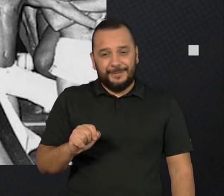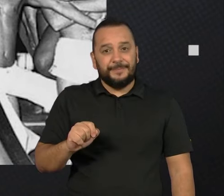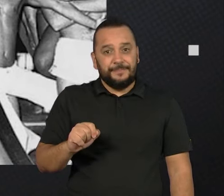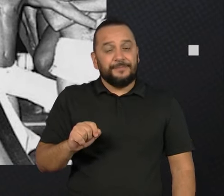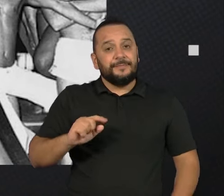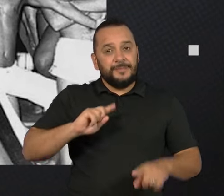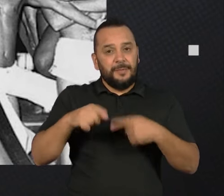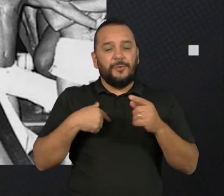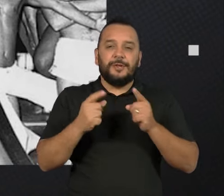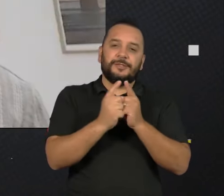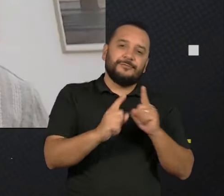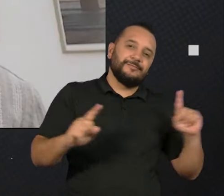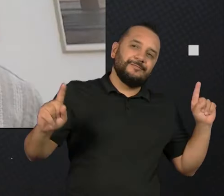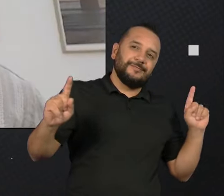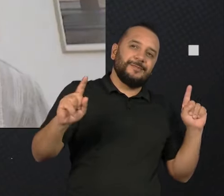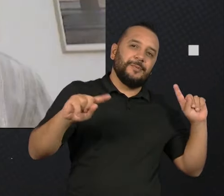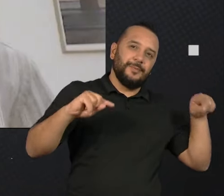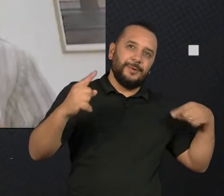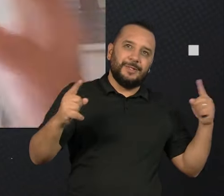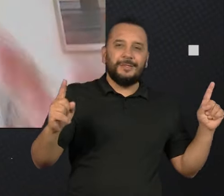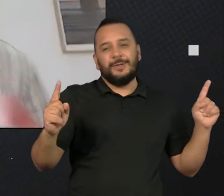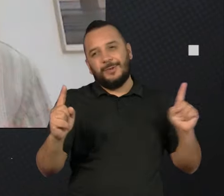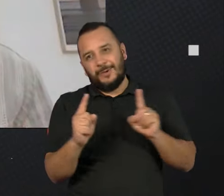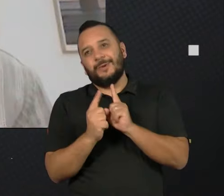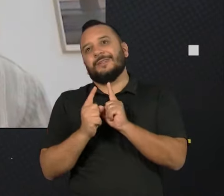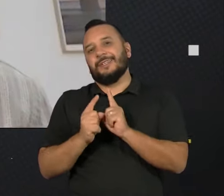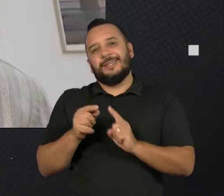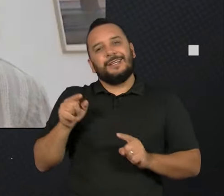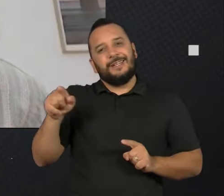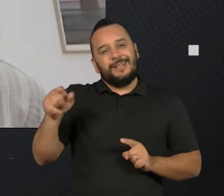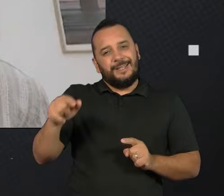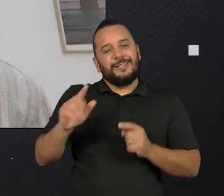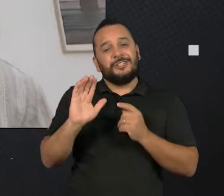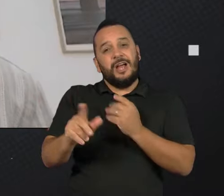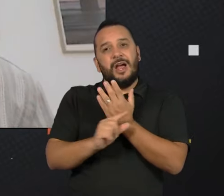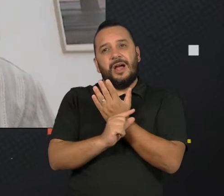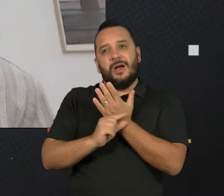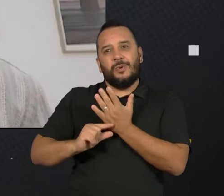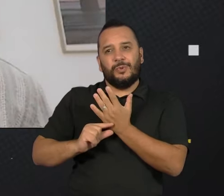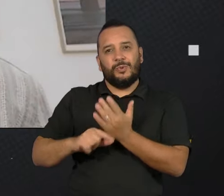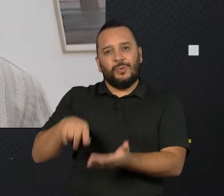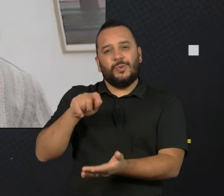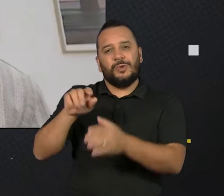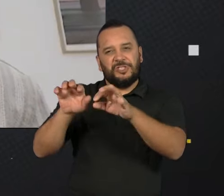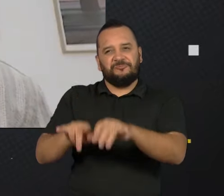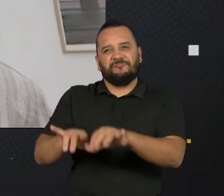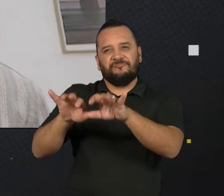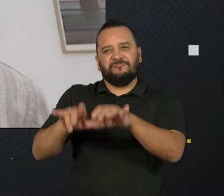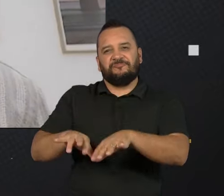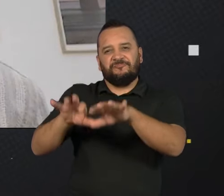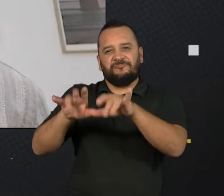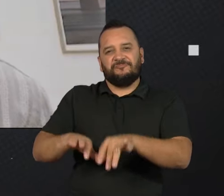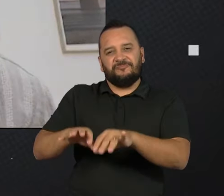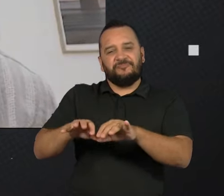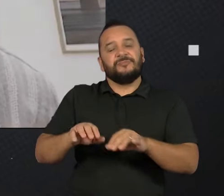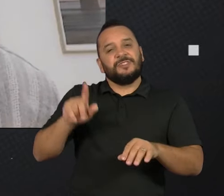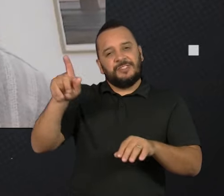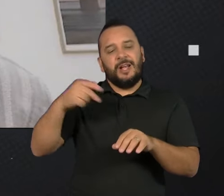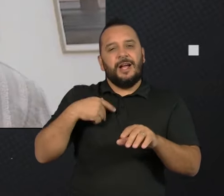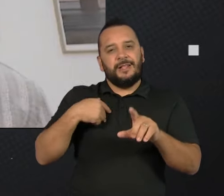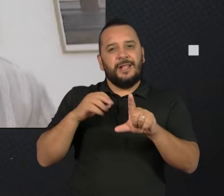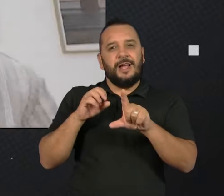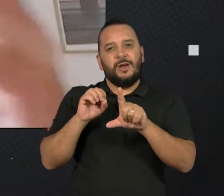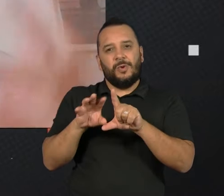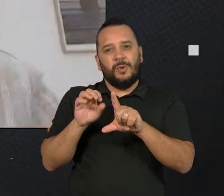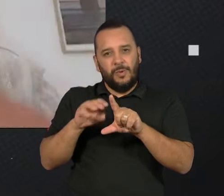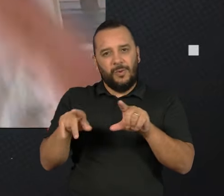perdemos um tempo e depois nos reencontramos. O Tiago já um grande autor, um autor que foi ganhando espaço na TV Globo, na